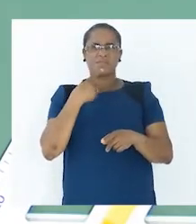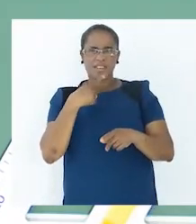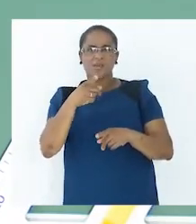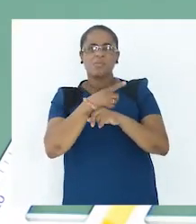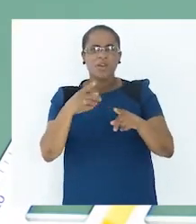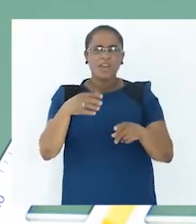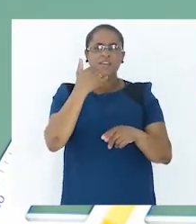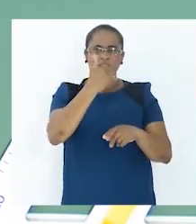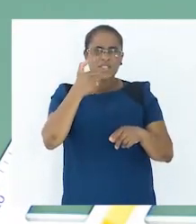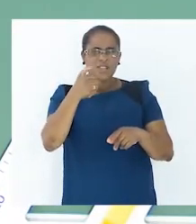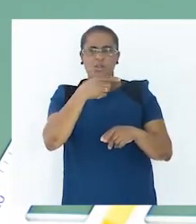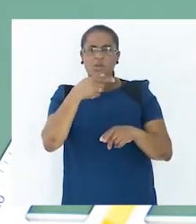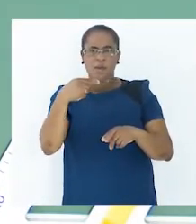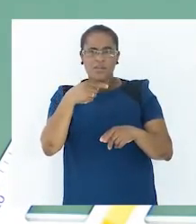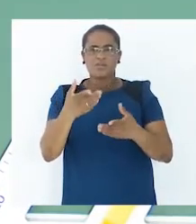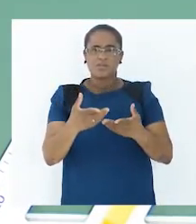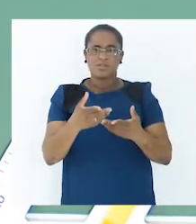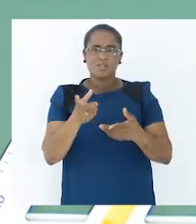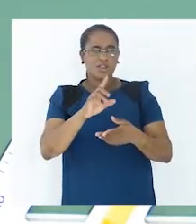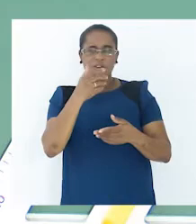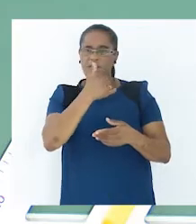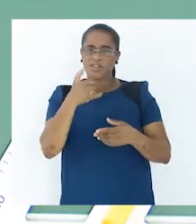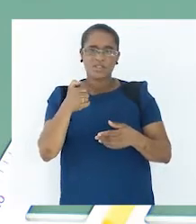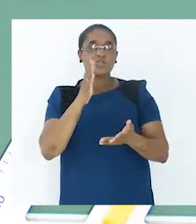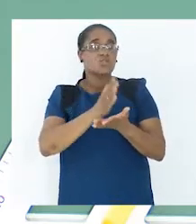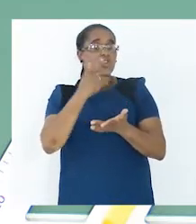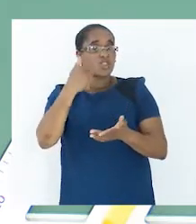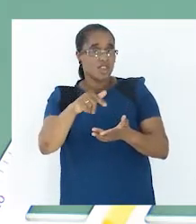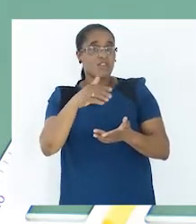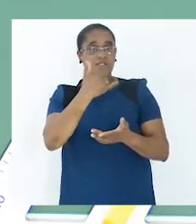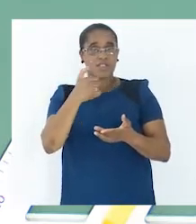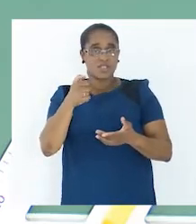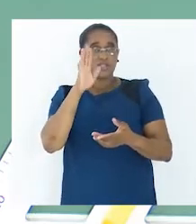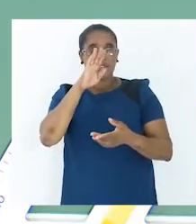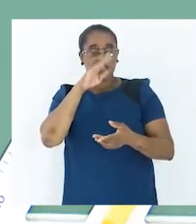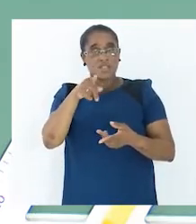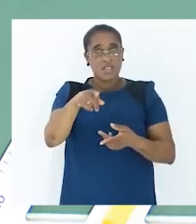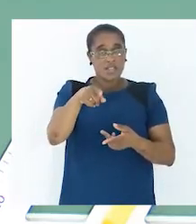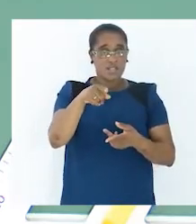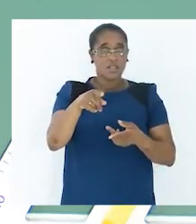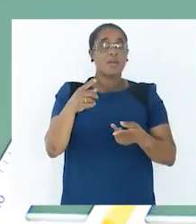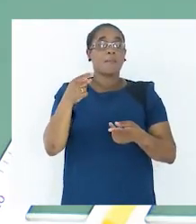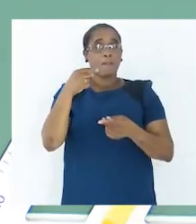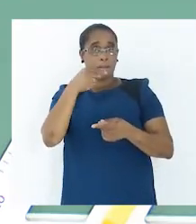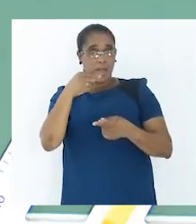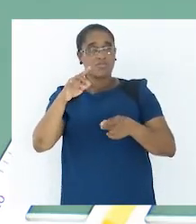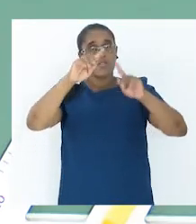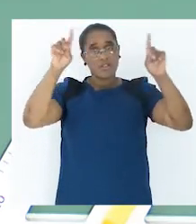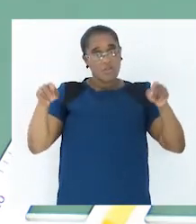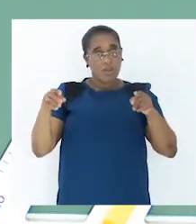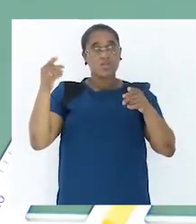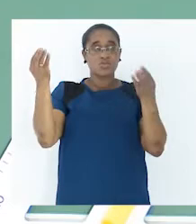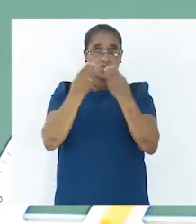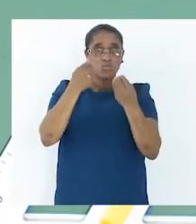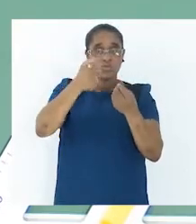não 25? Só daria 25 se este menos estivesse dentro de um parênteses junto com o 5 e elevado